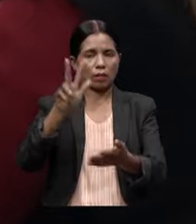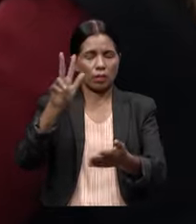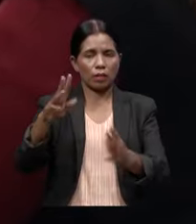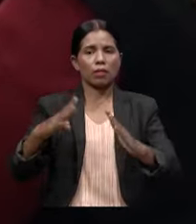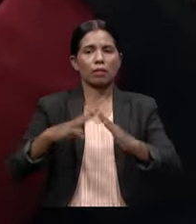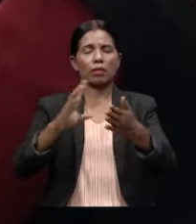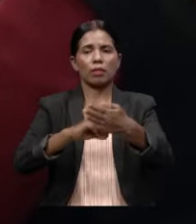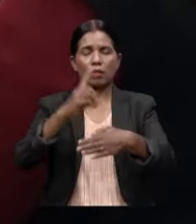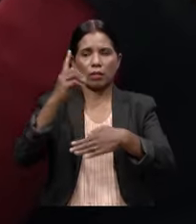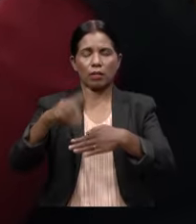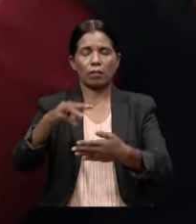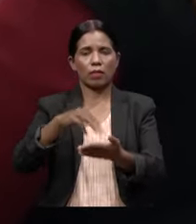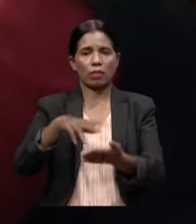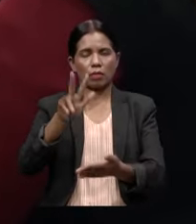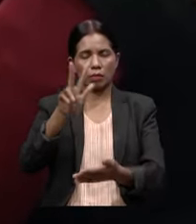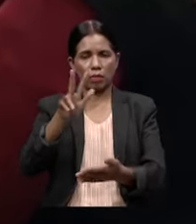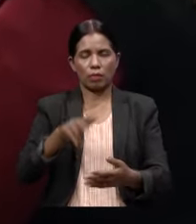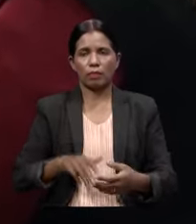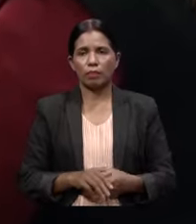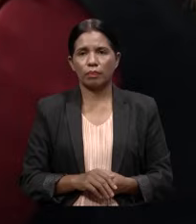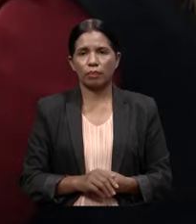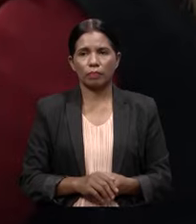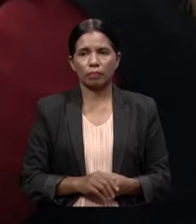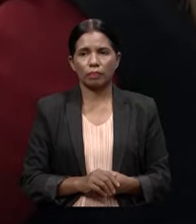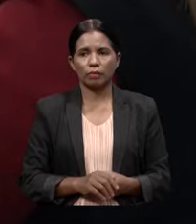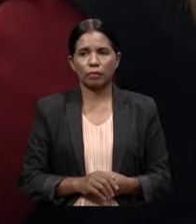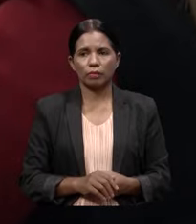capital desenvolvimento 1 milhão Tolo. Luciano Amaral, Marito da Costa, GMN.